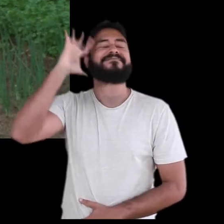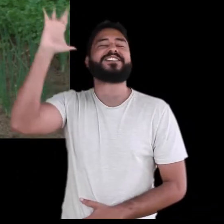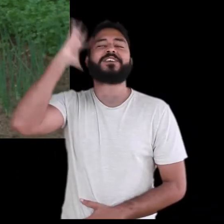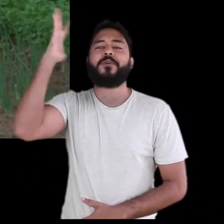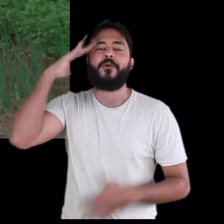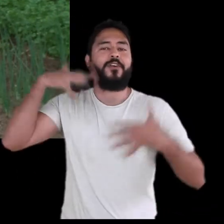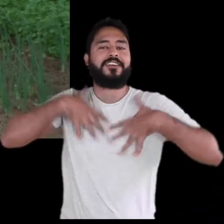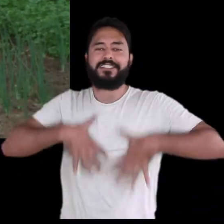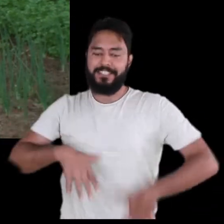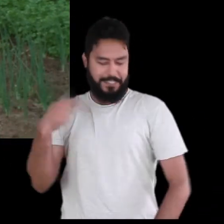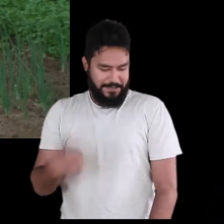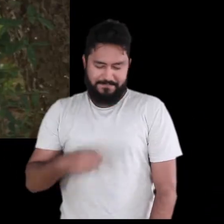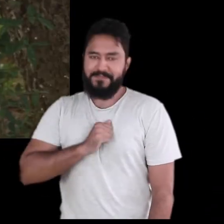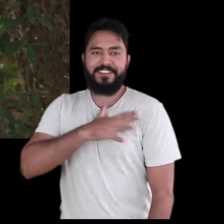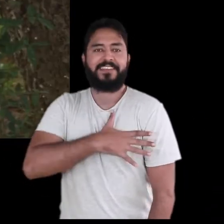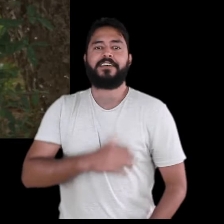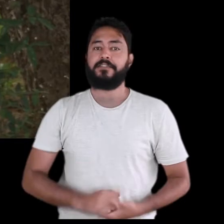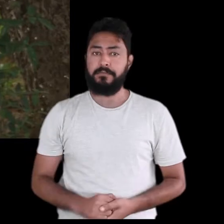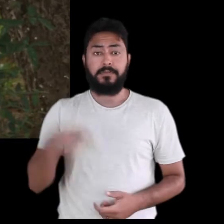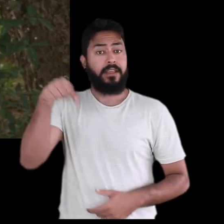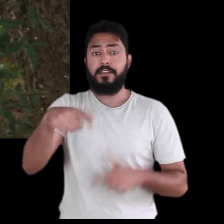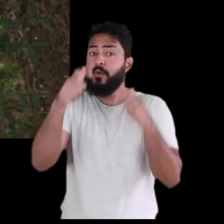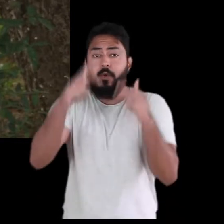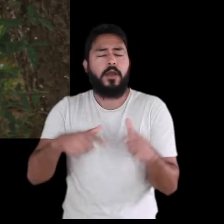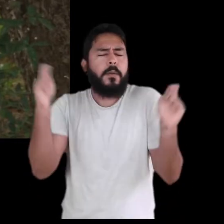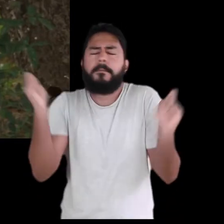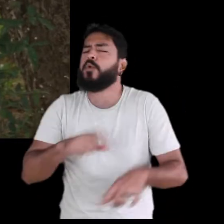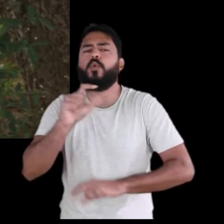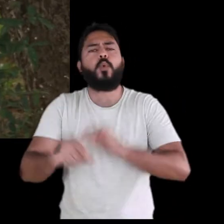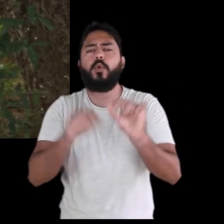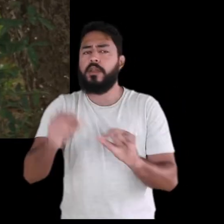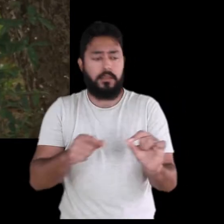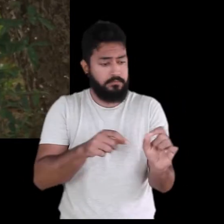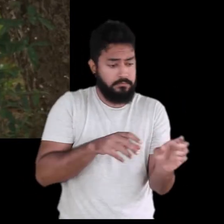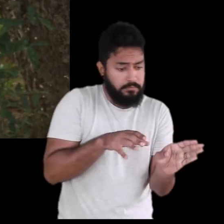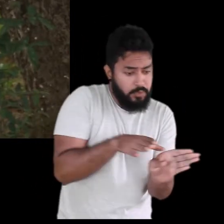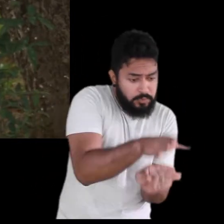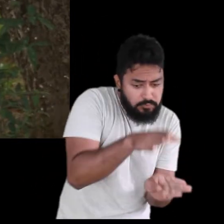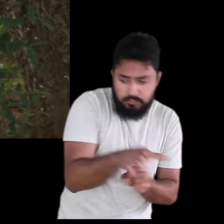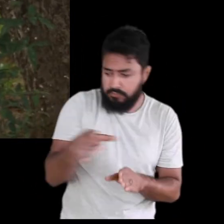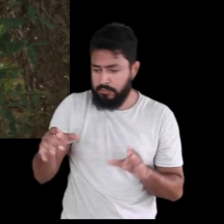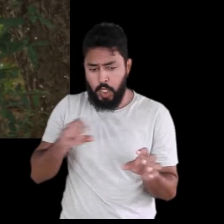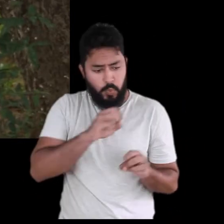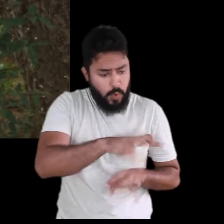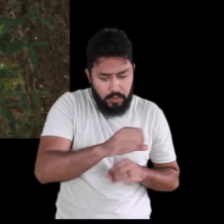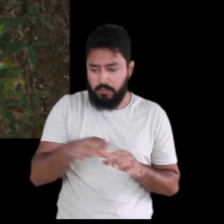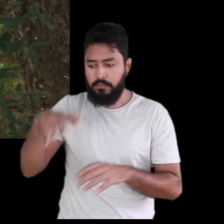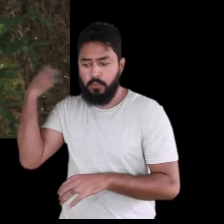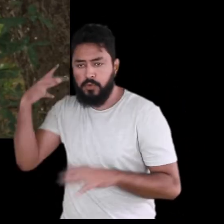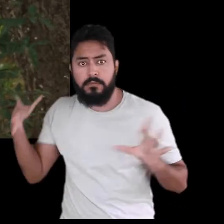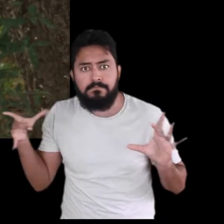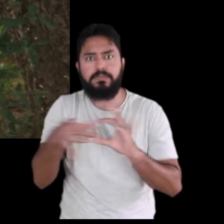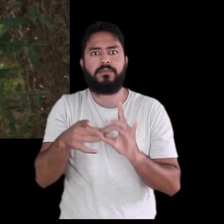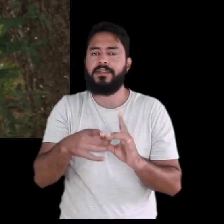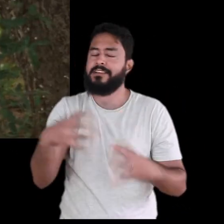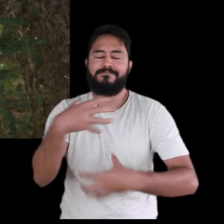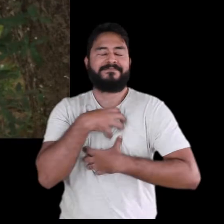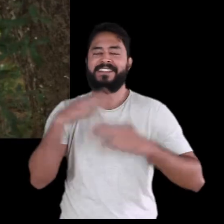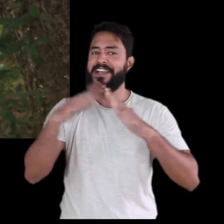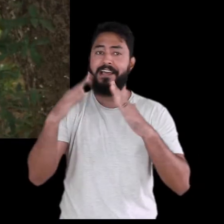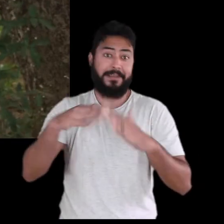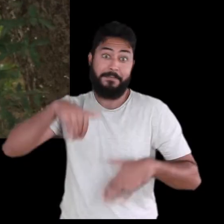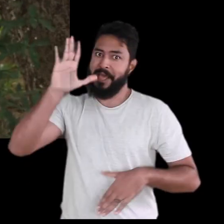porque meu sonho era vestir essa blusa aqui foi um lugar onde eu pude fazer essa junção da educação com a música e aqui eu me sinto em casa